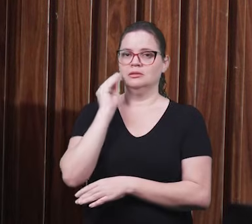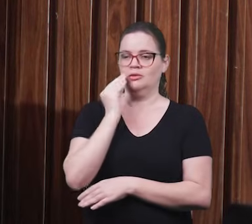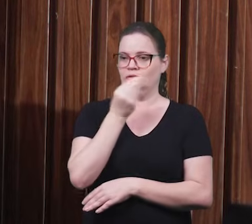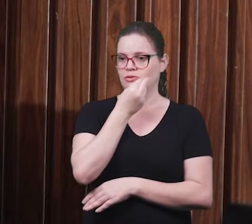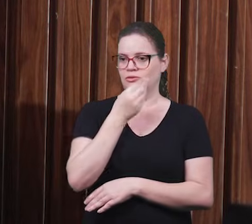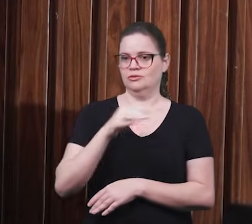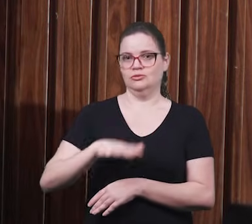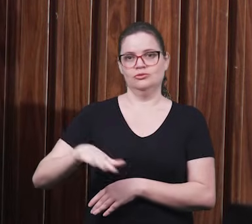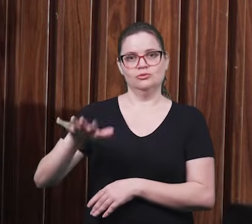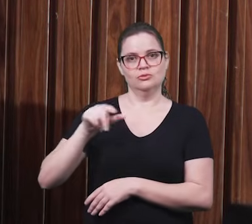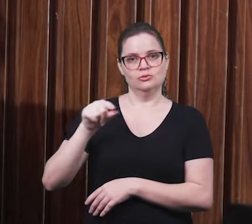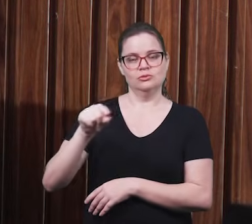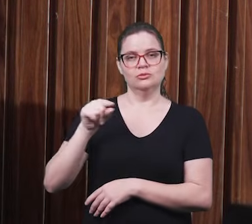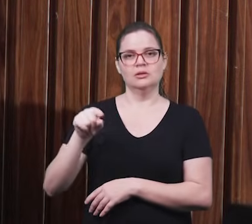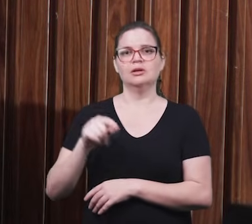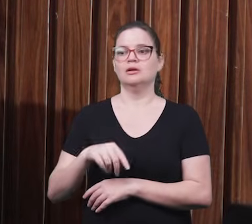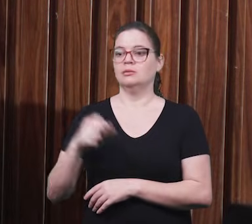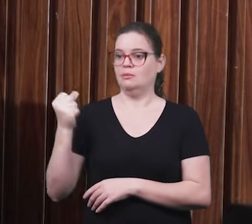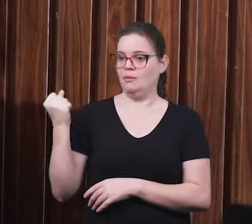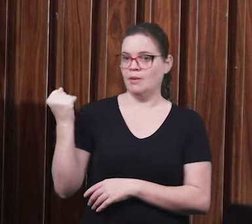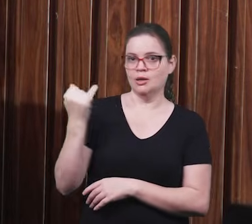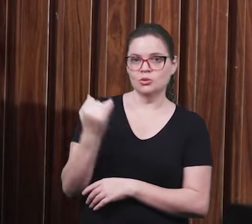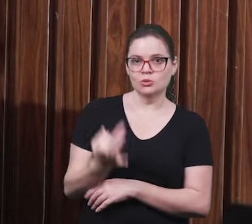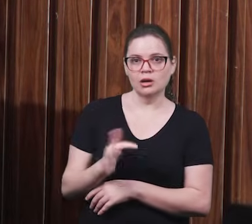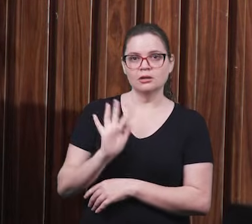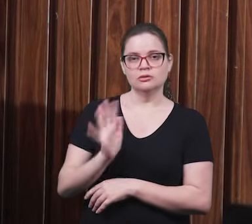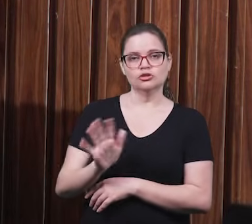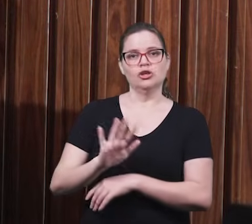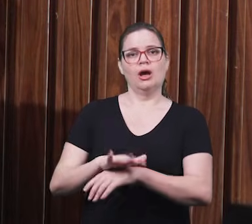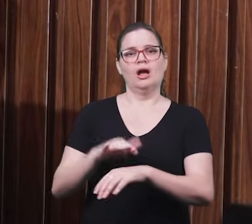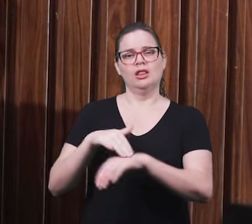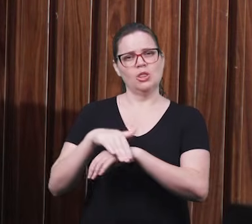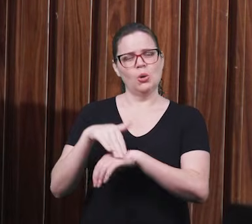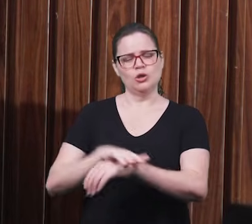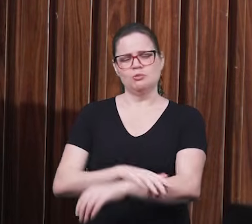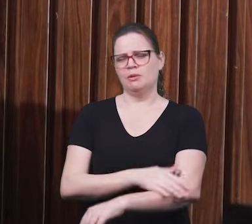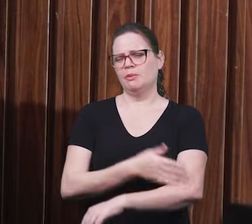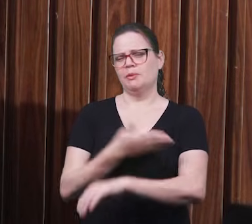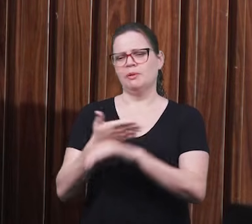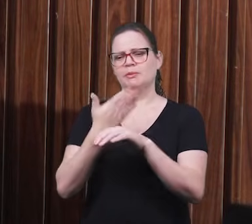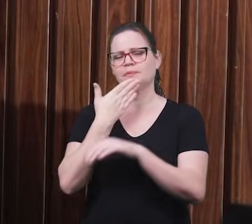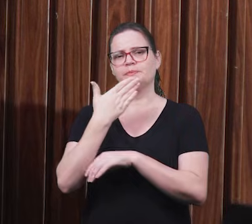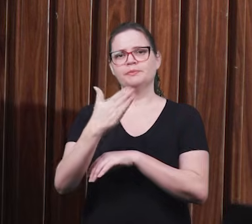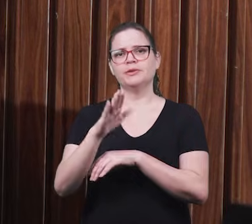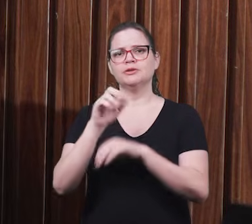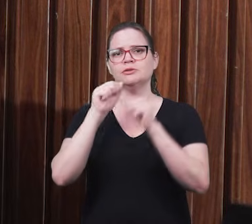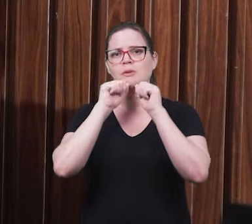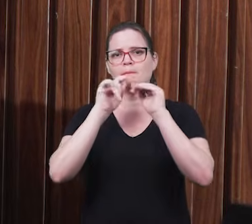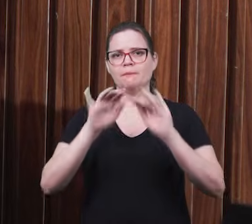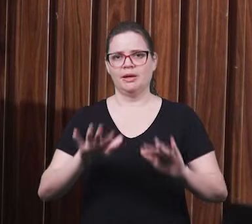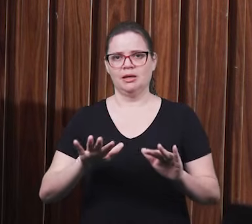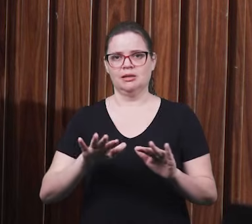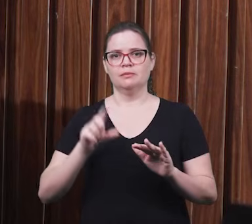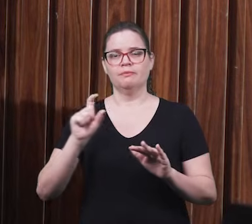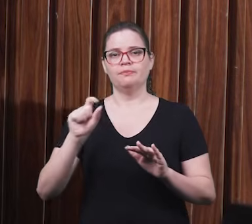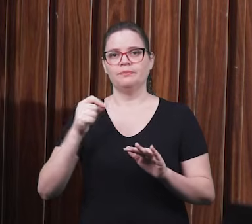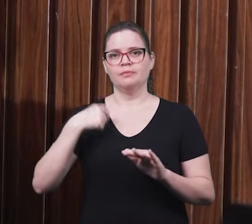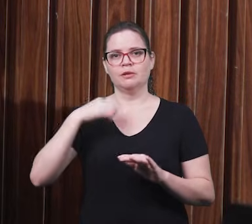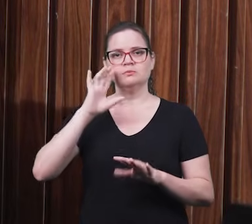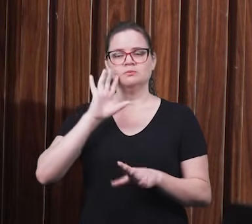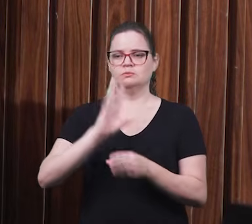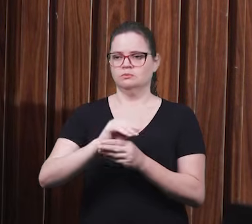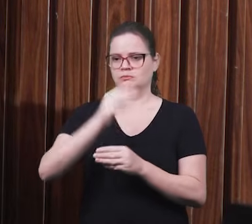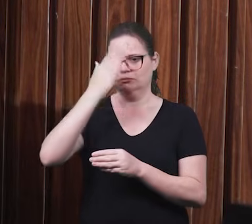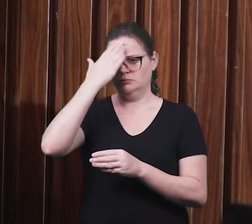estava jejuando, estava madrugando ali, pedindo ao Senhor uma bênção. E a terceira hora do dia